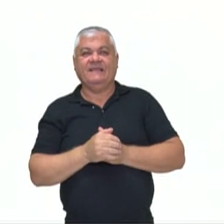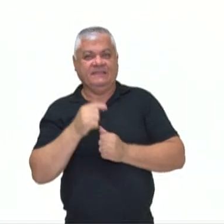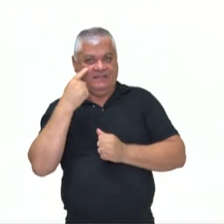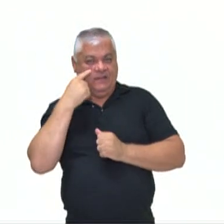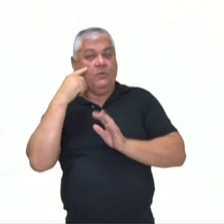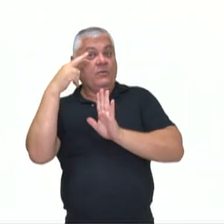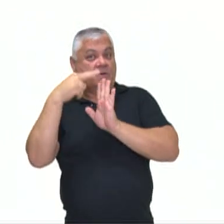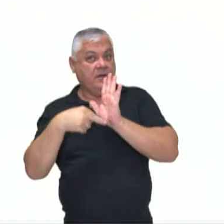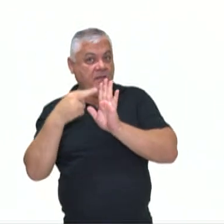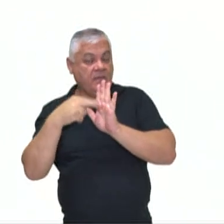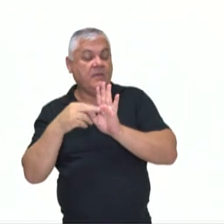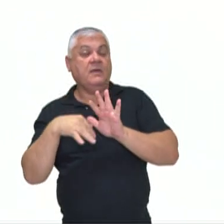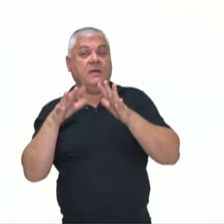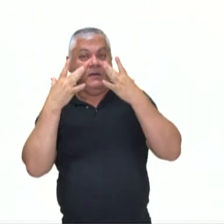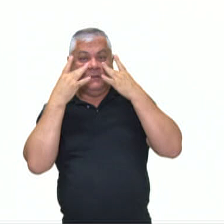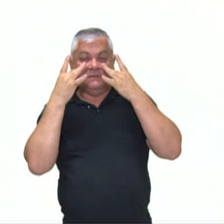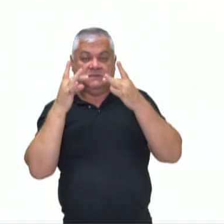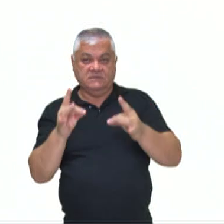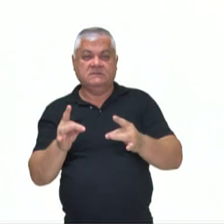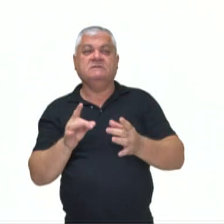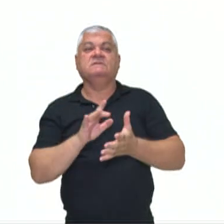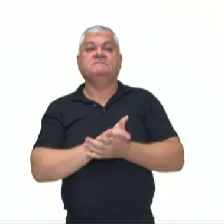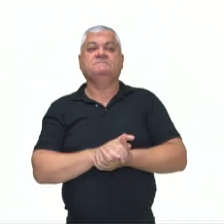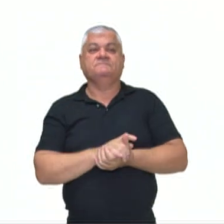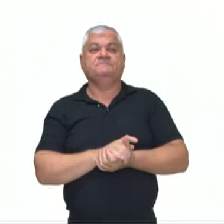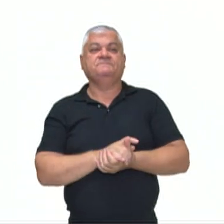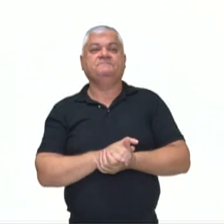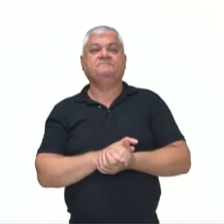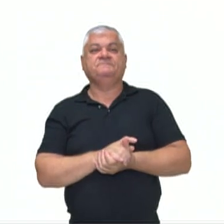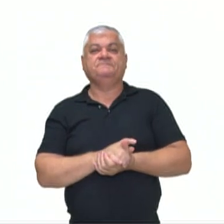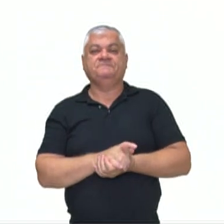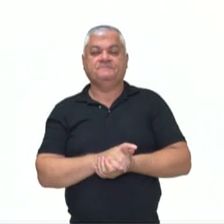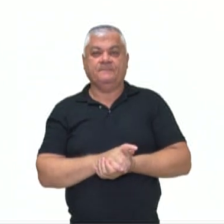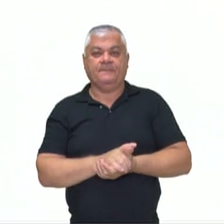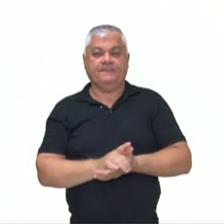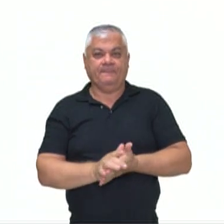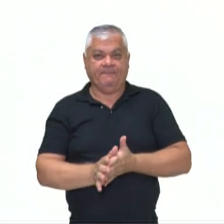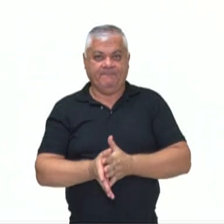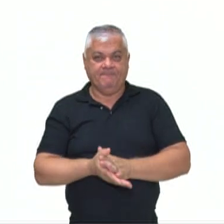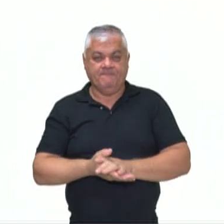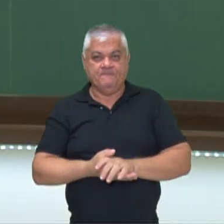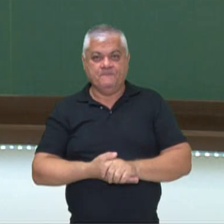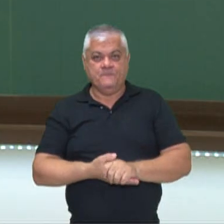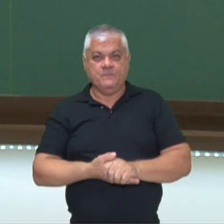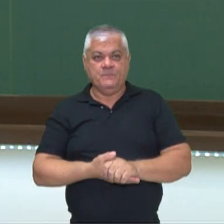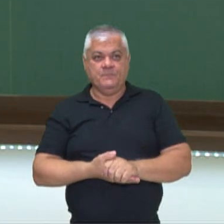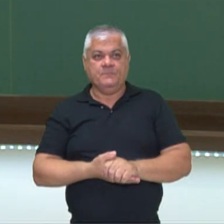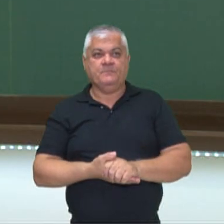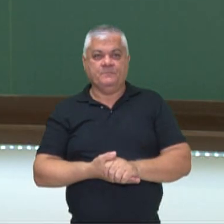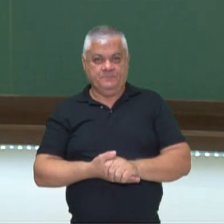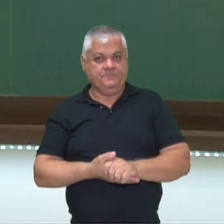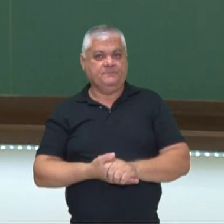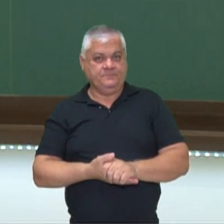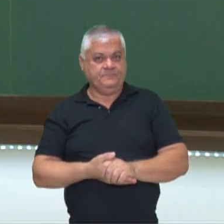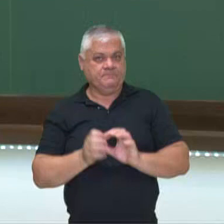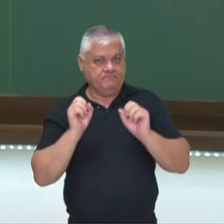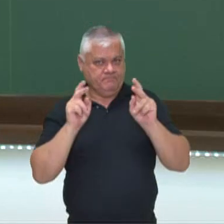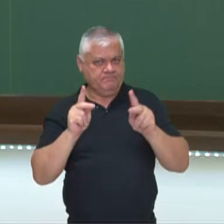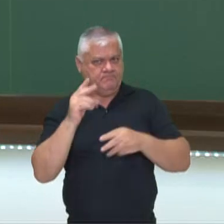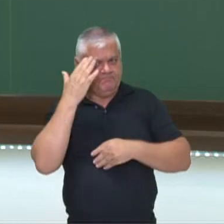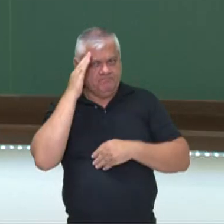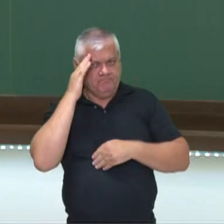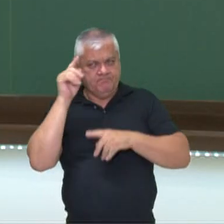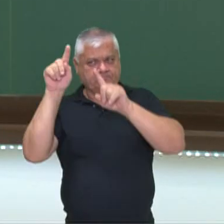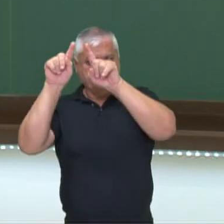no puedes hablar así, es mi nueva secretaria, no penso ir al cine. Coloquem o número e ao lado